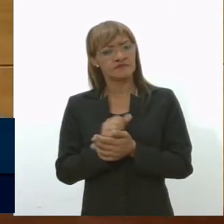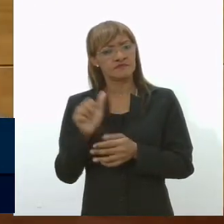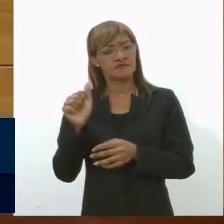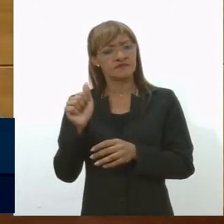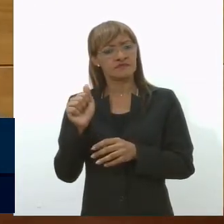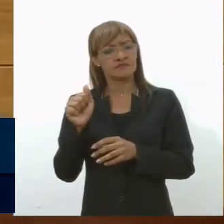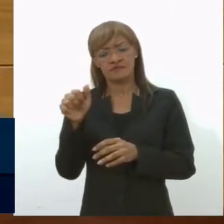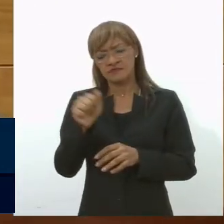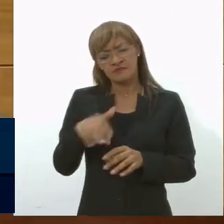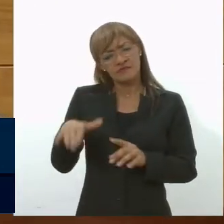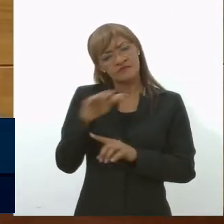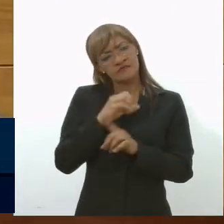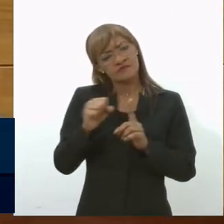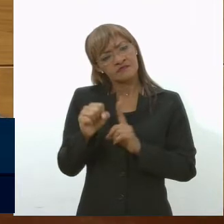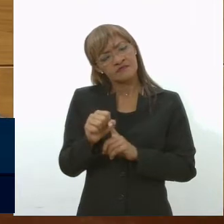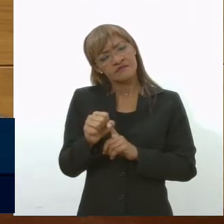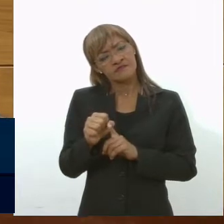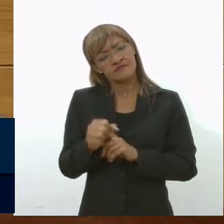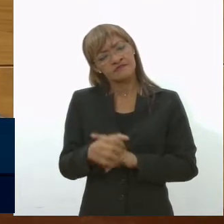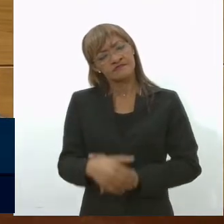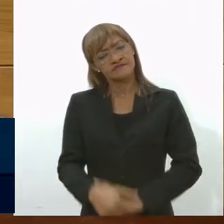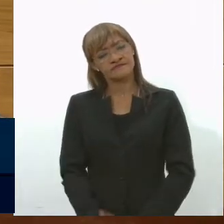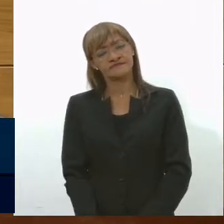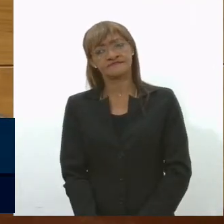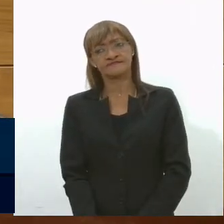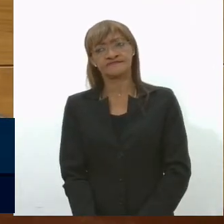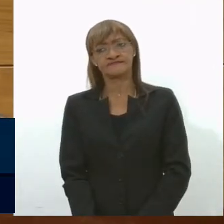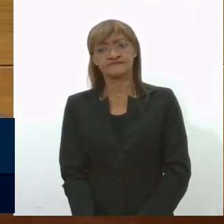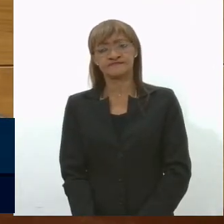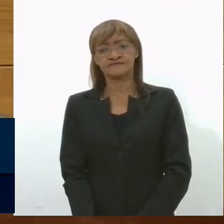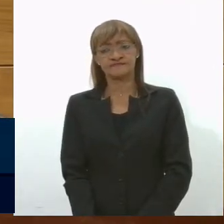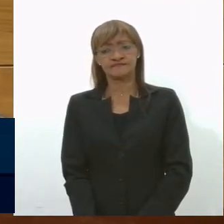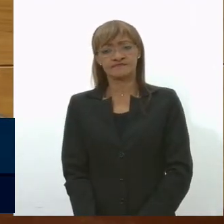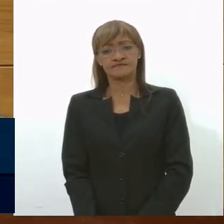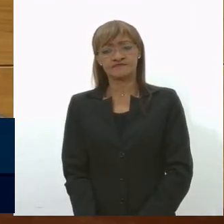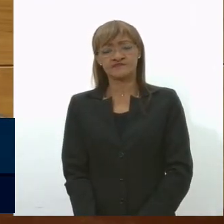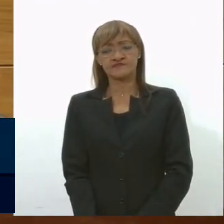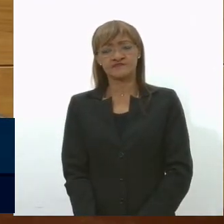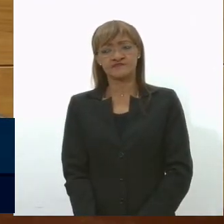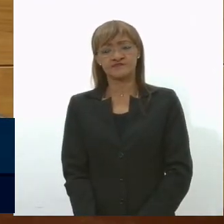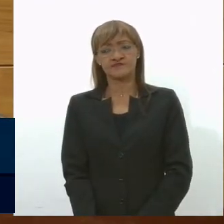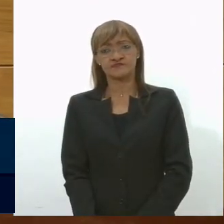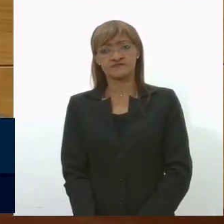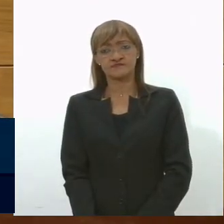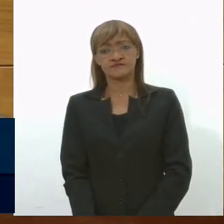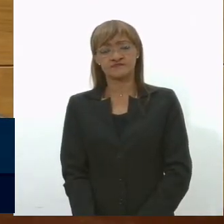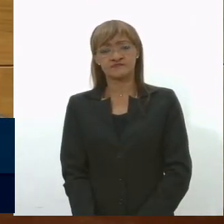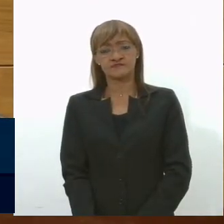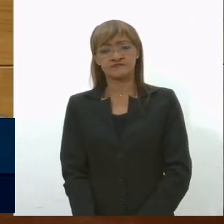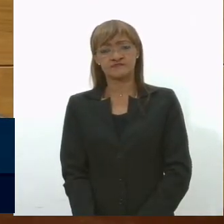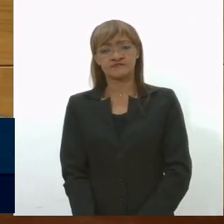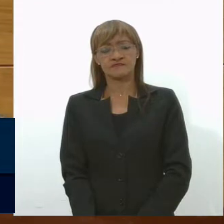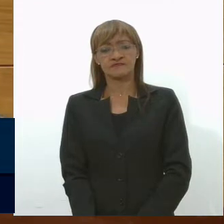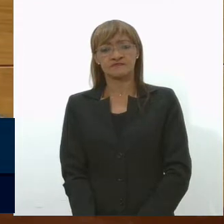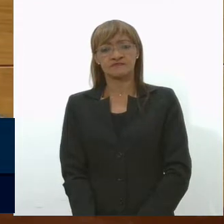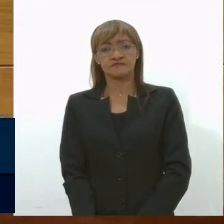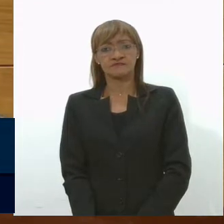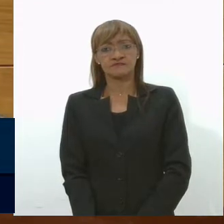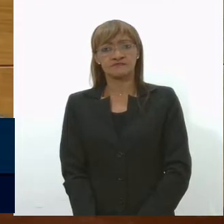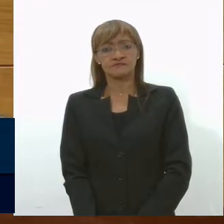fins lucrativos e demais entidades apontadas como beneficiárias do artigo 150 da